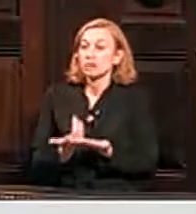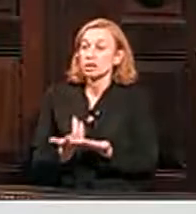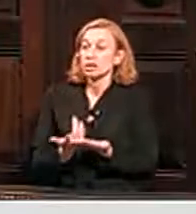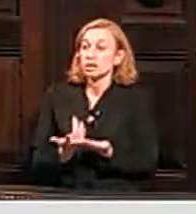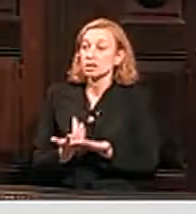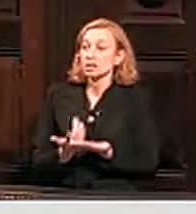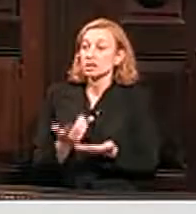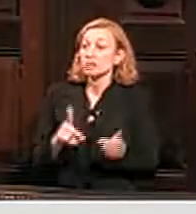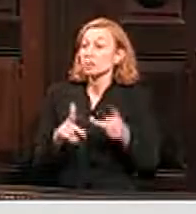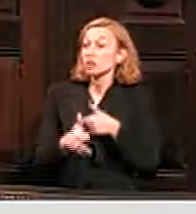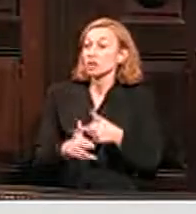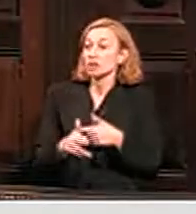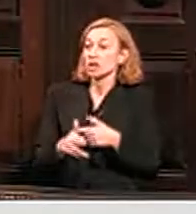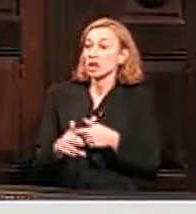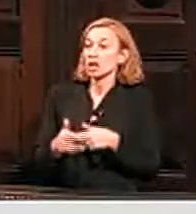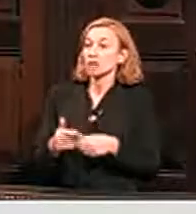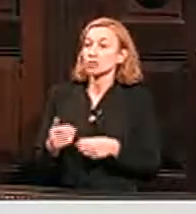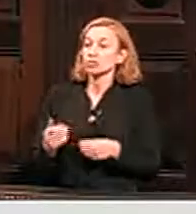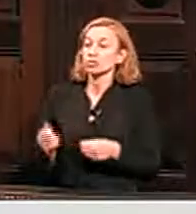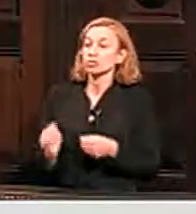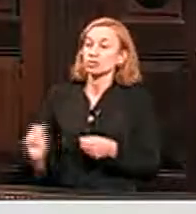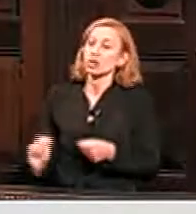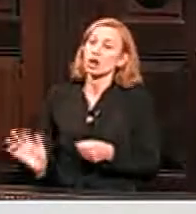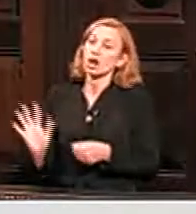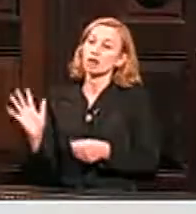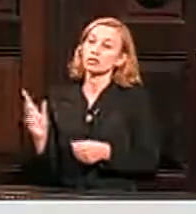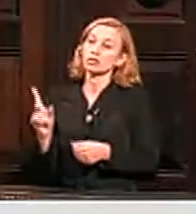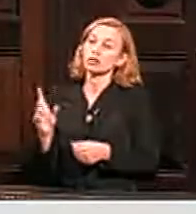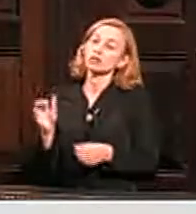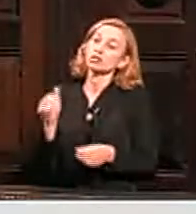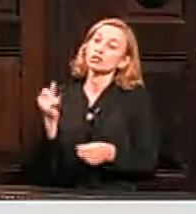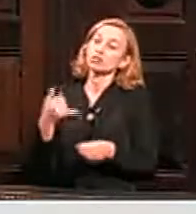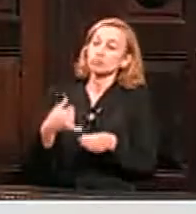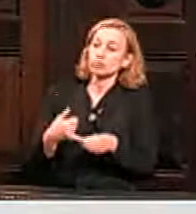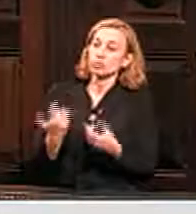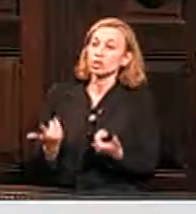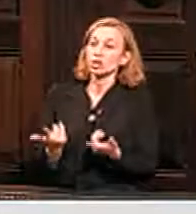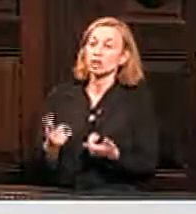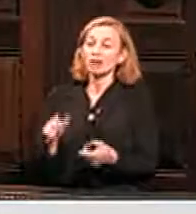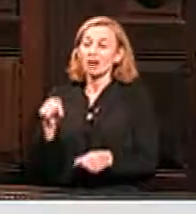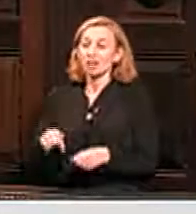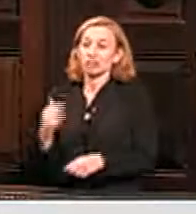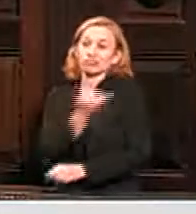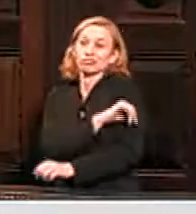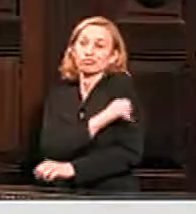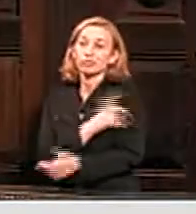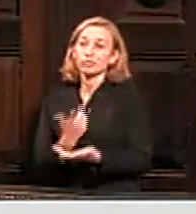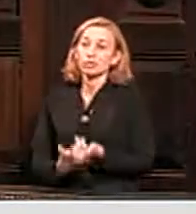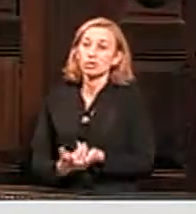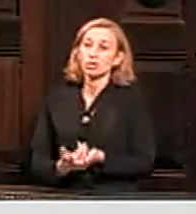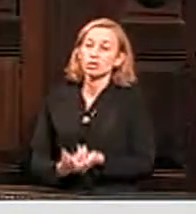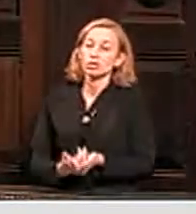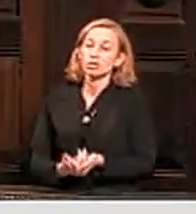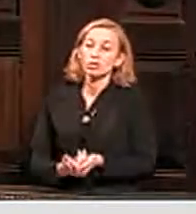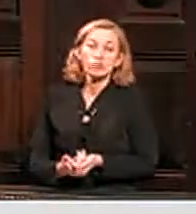fósseis. Aqui no estado do Rio de Janeiro ainda se soma a fragilidade e a